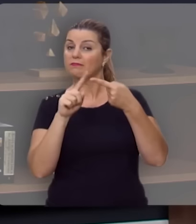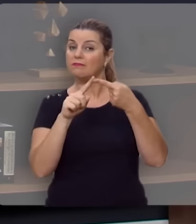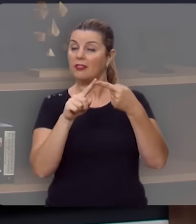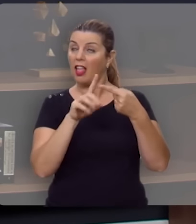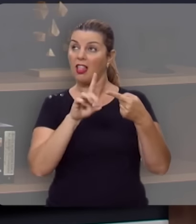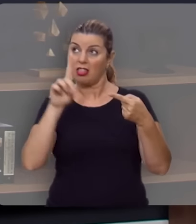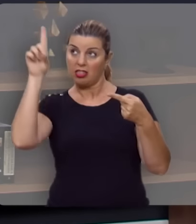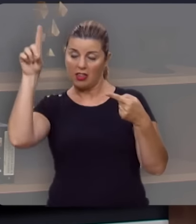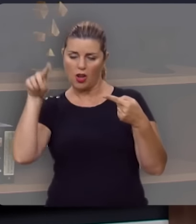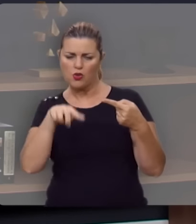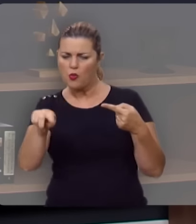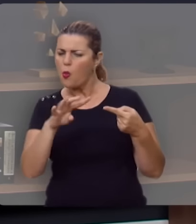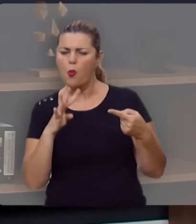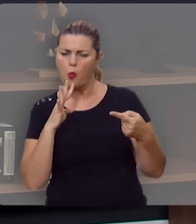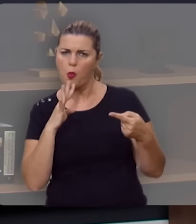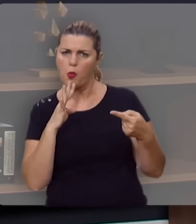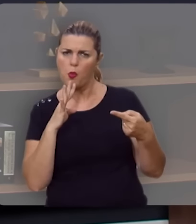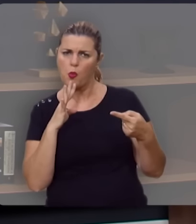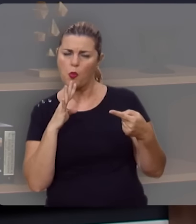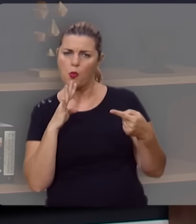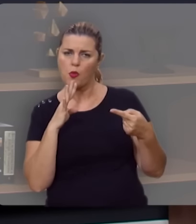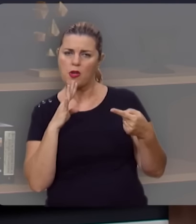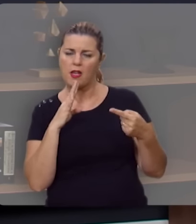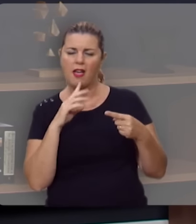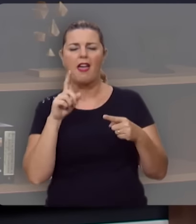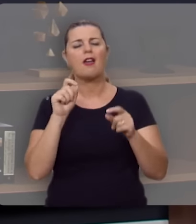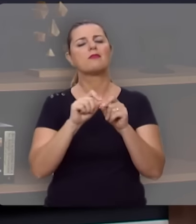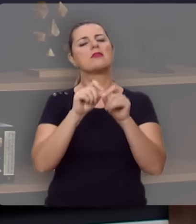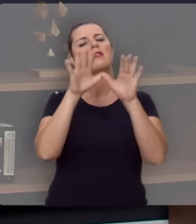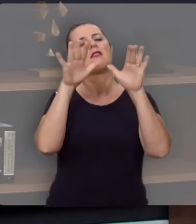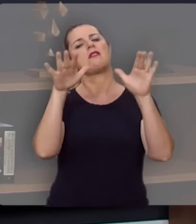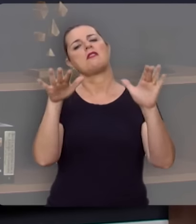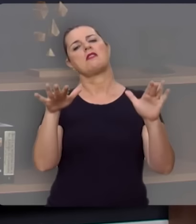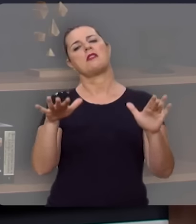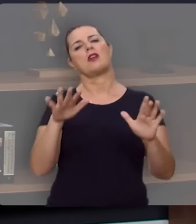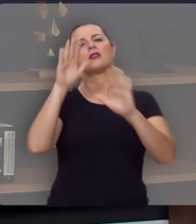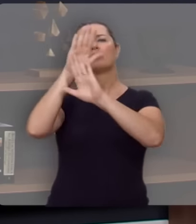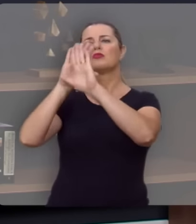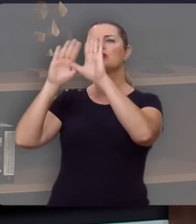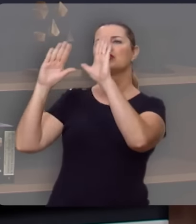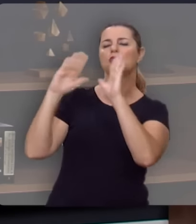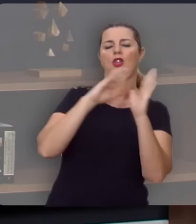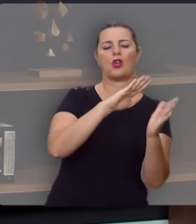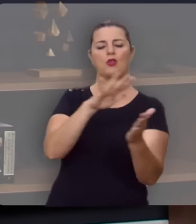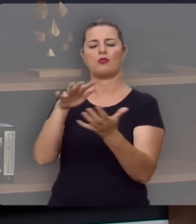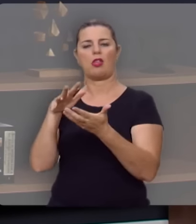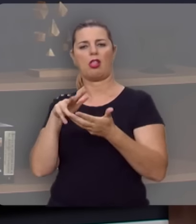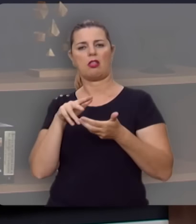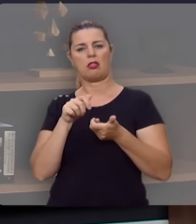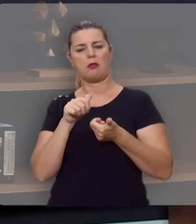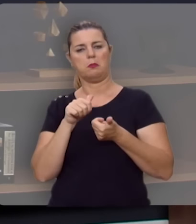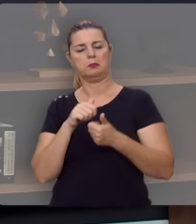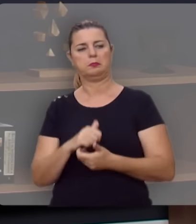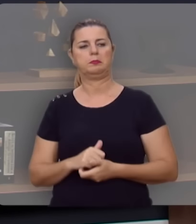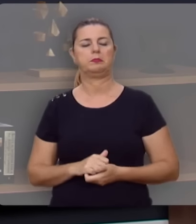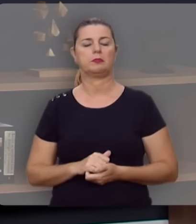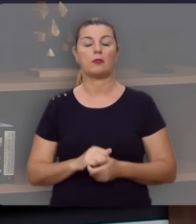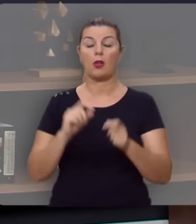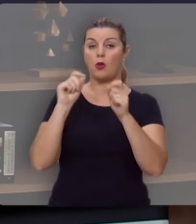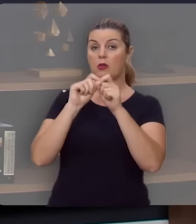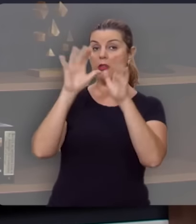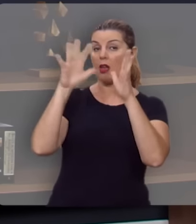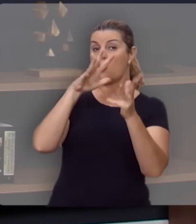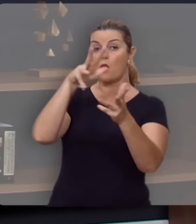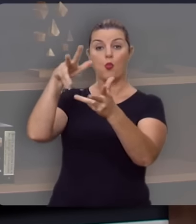é que este Deus que eles não conheciam é o Criador dos céus e da terra,